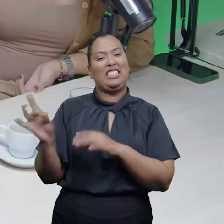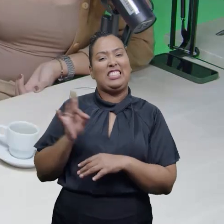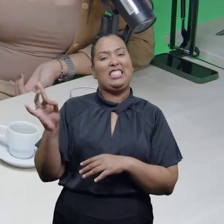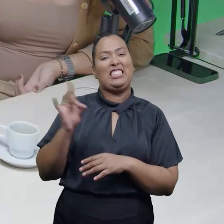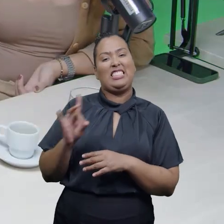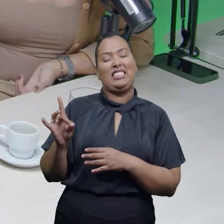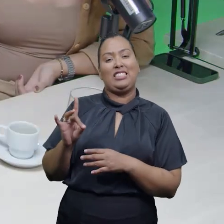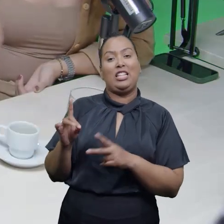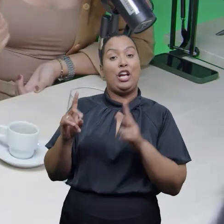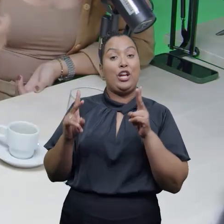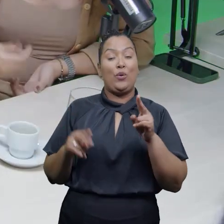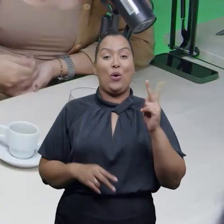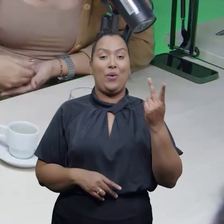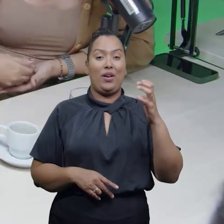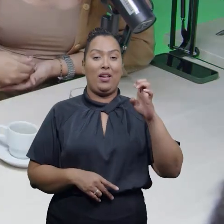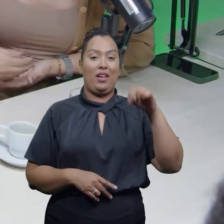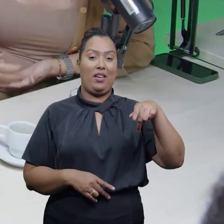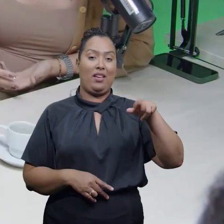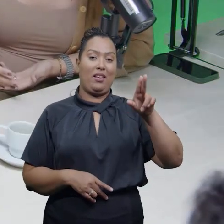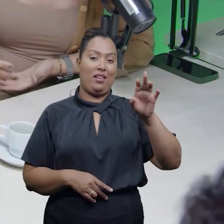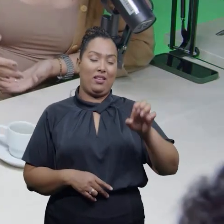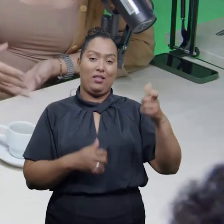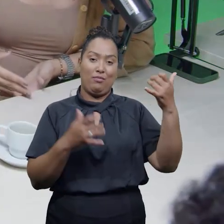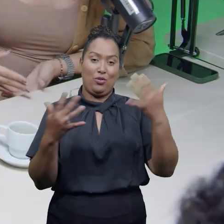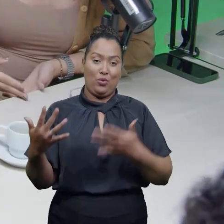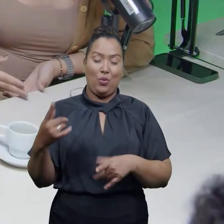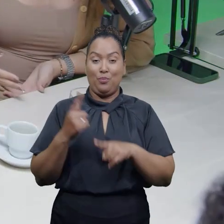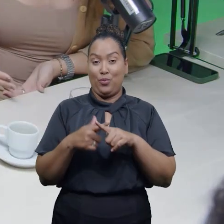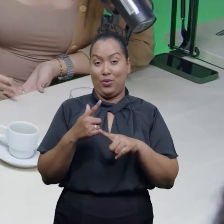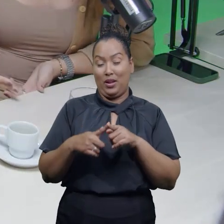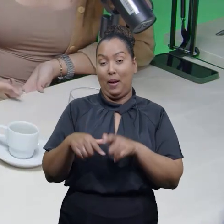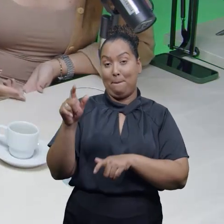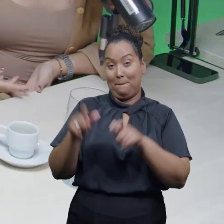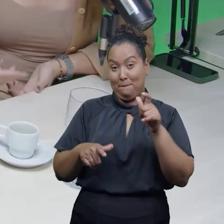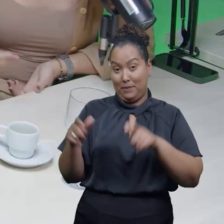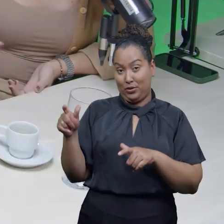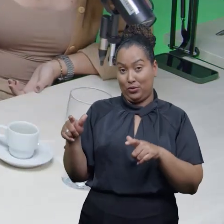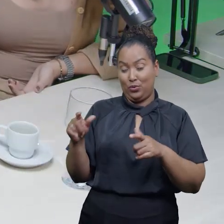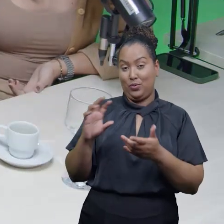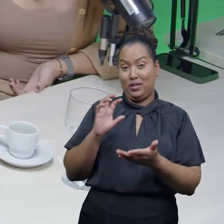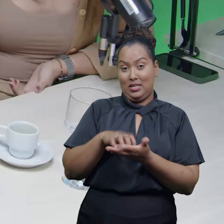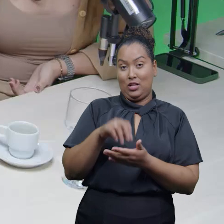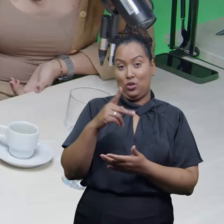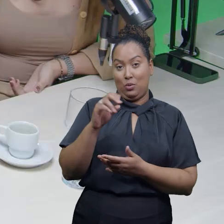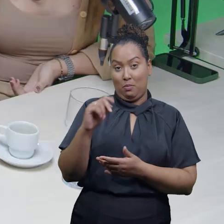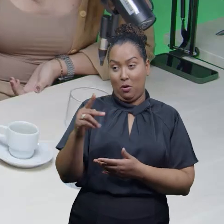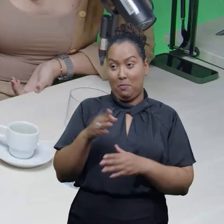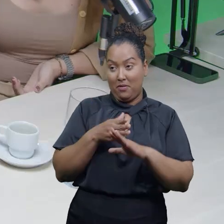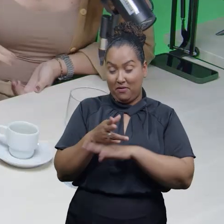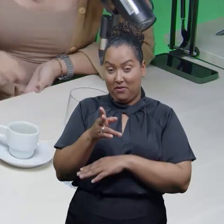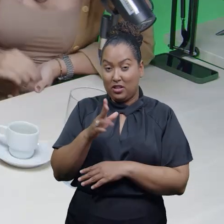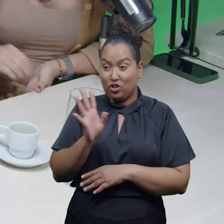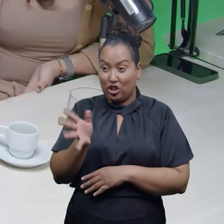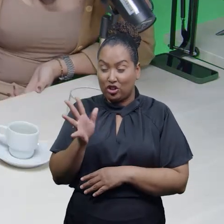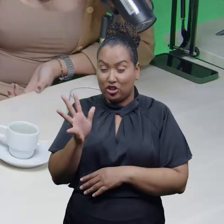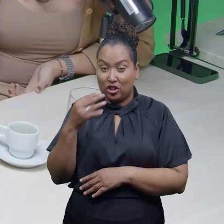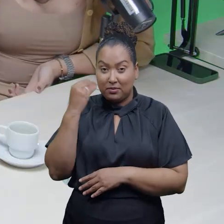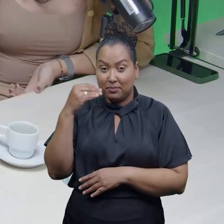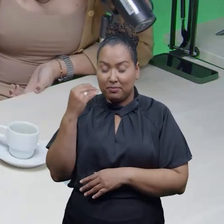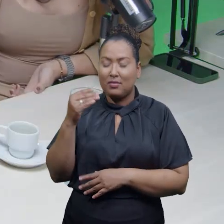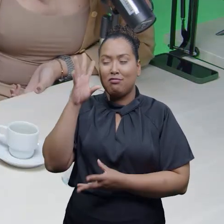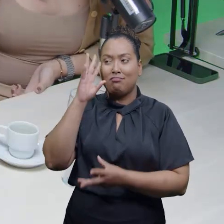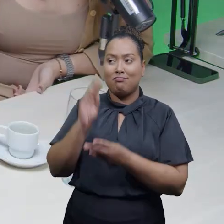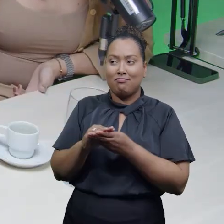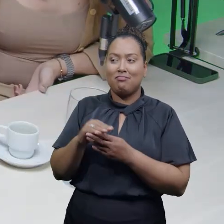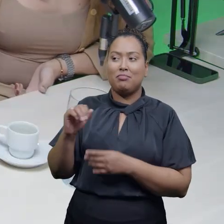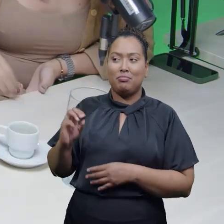e construir a relação de confiança que o doutor Henrique colocou, né? O assistido, ele já sabe, o usuário do Centro Pop, ele já sabe que a gente vai estar ali todos